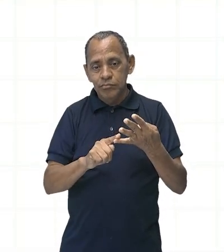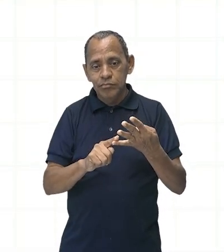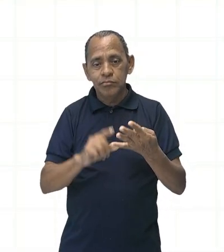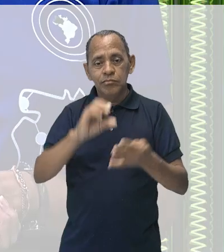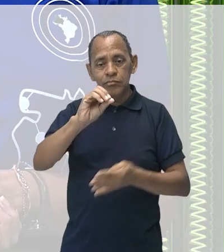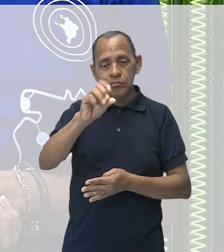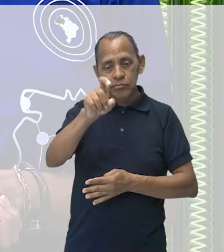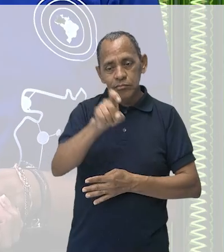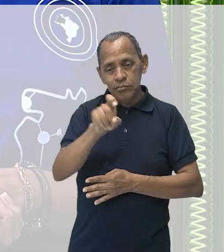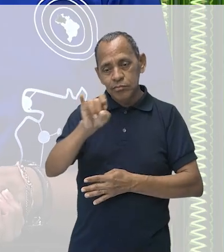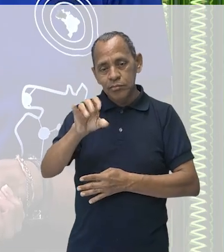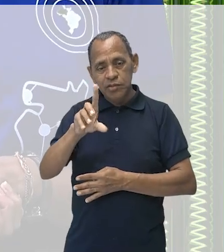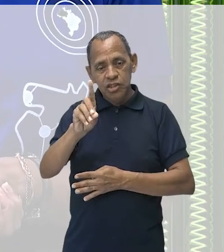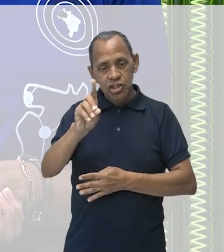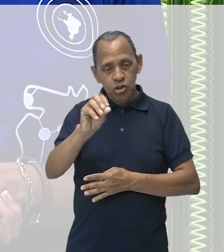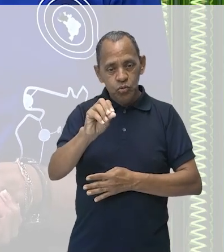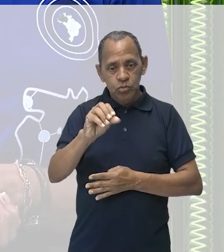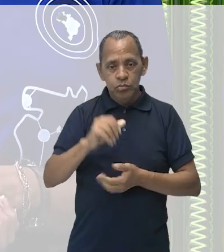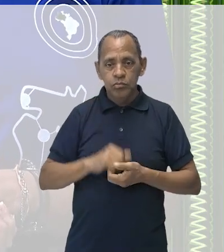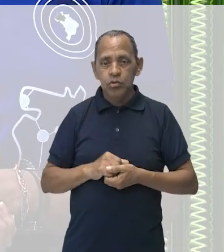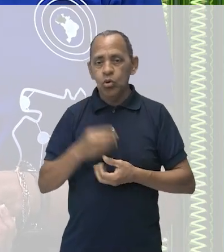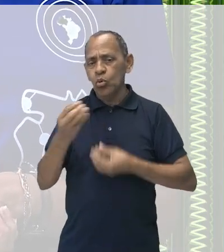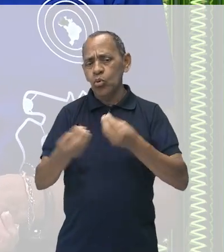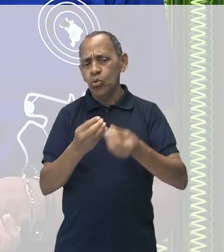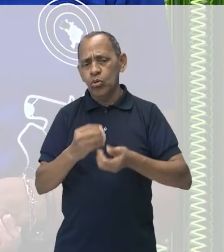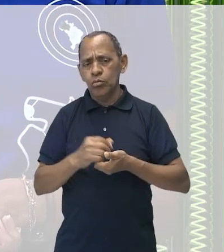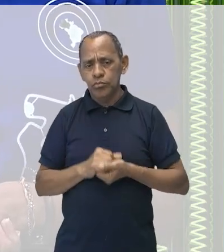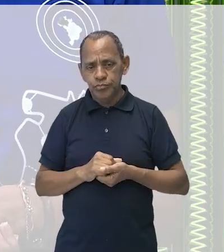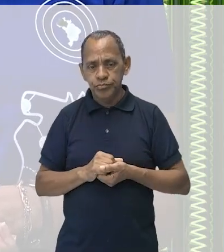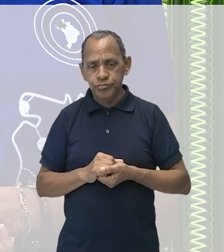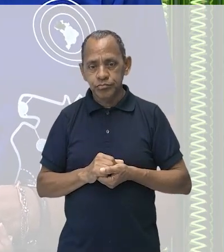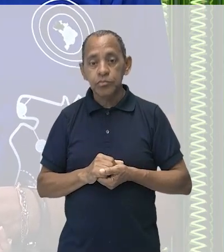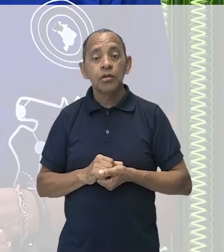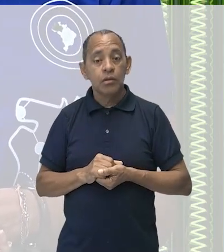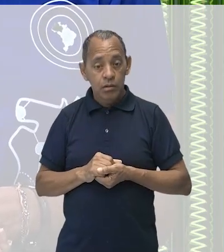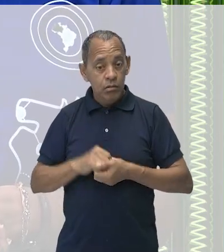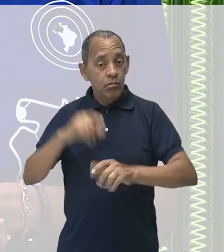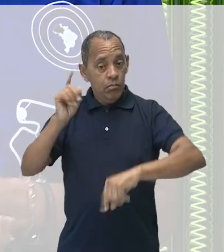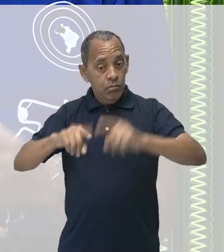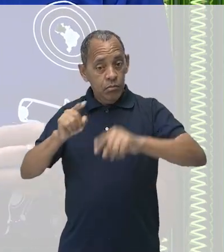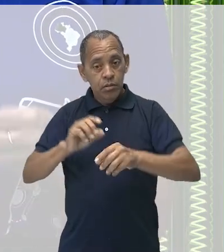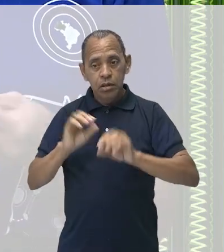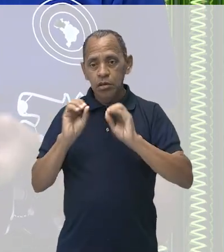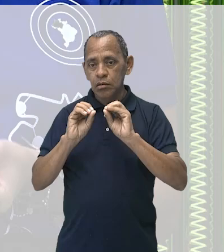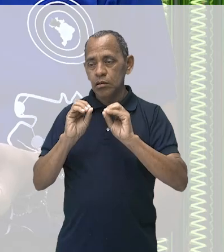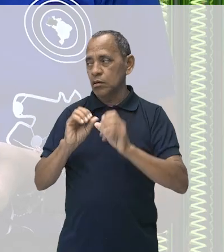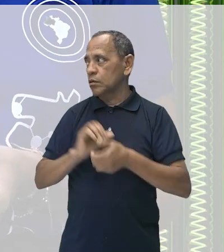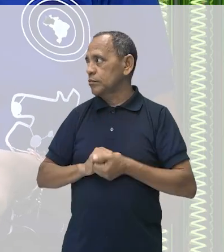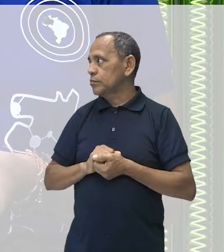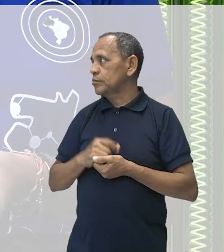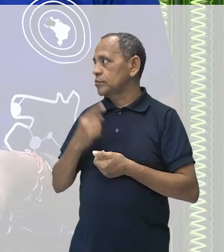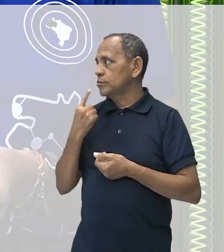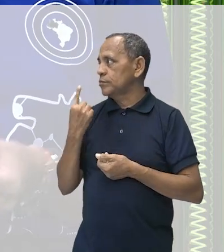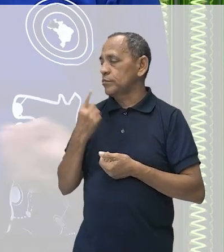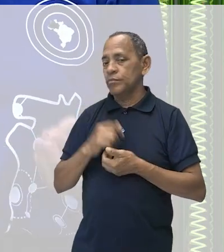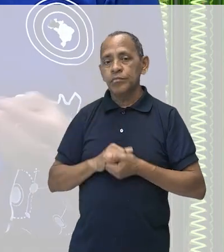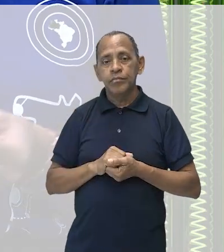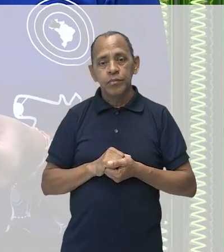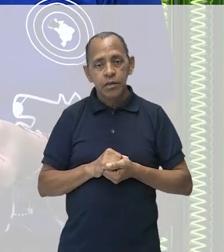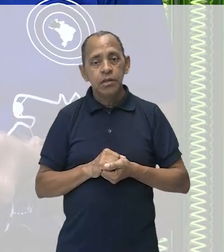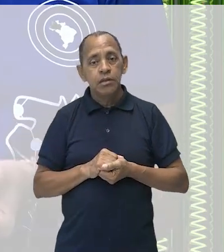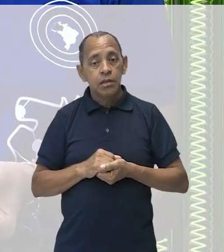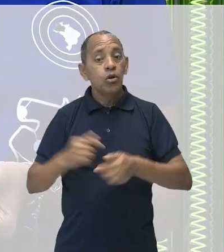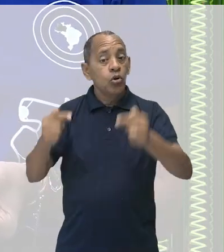o óxido. O óxido, eles são, por sua vez, compostos binários. Então, do próprio nome, quer dizer que a gente vai